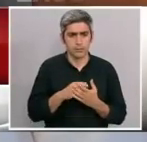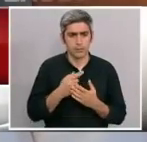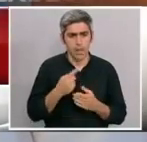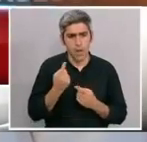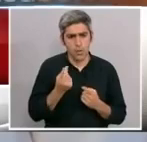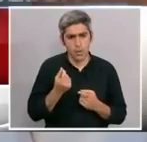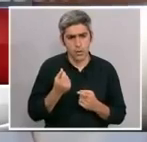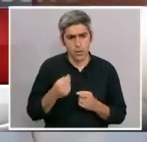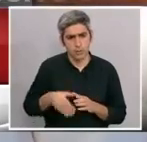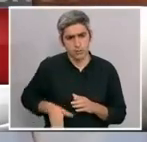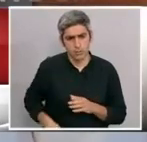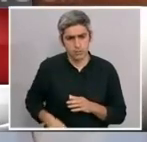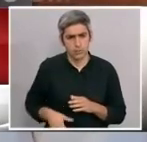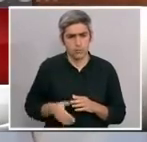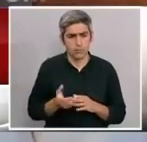algum